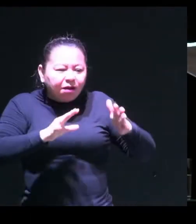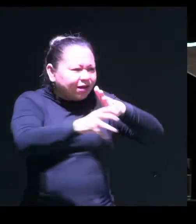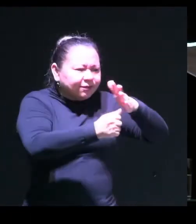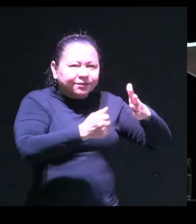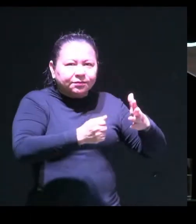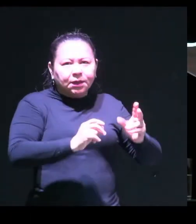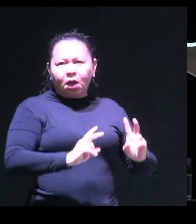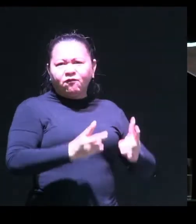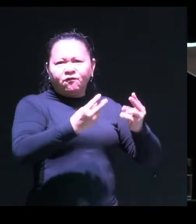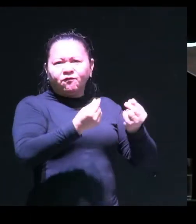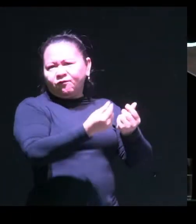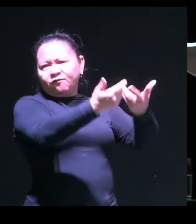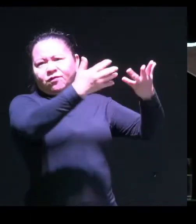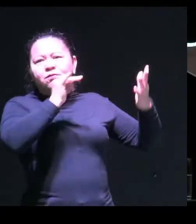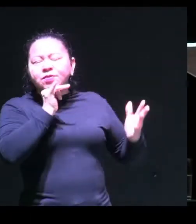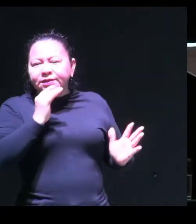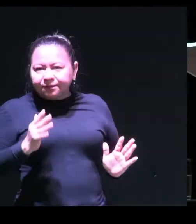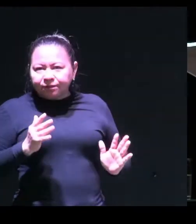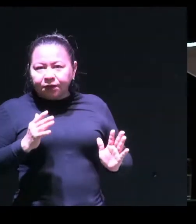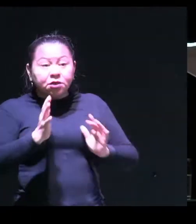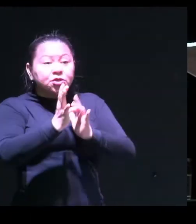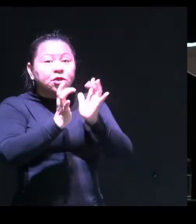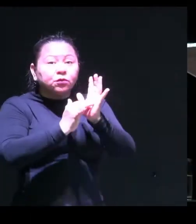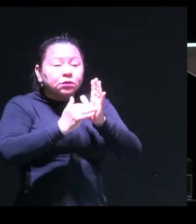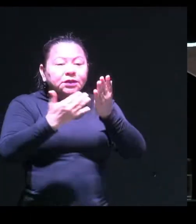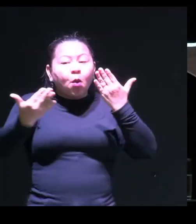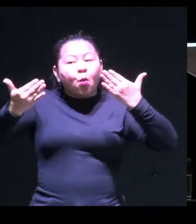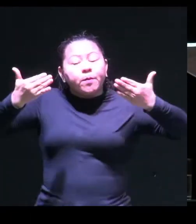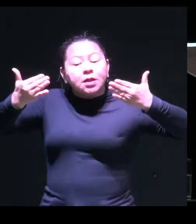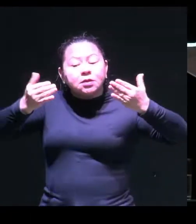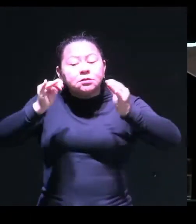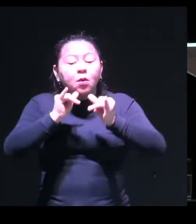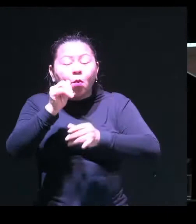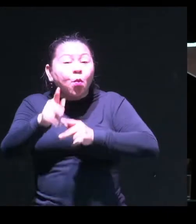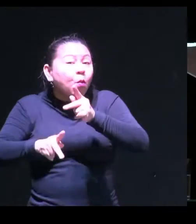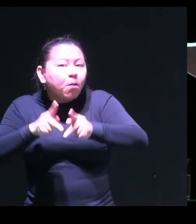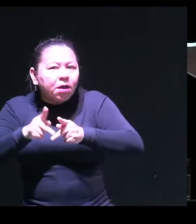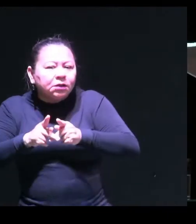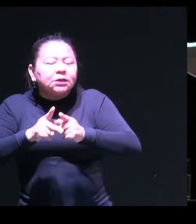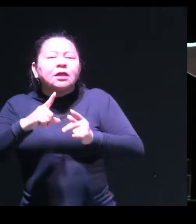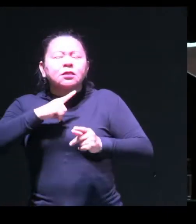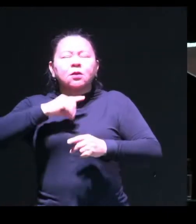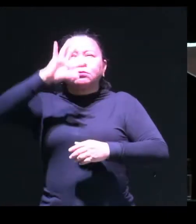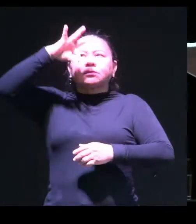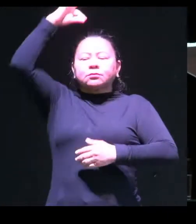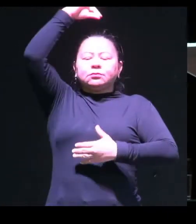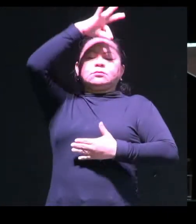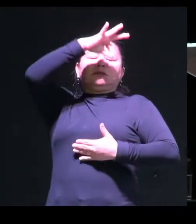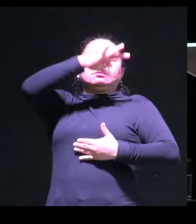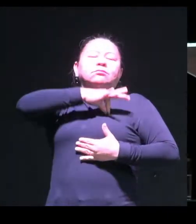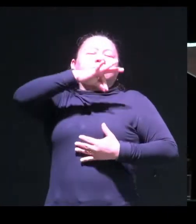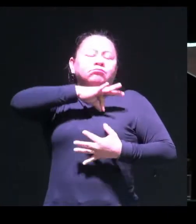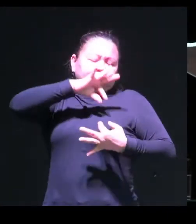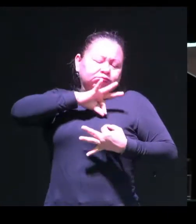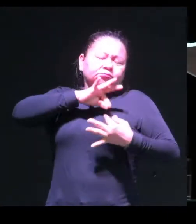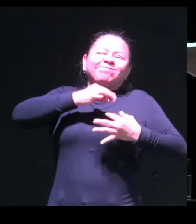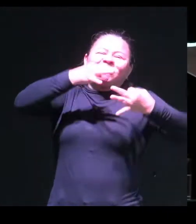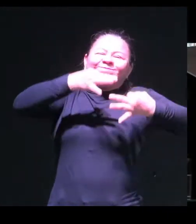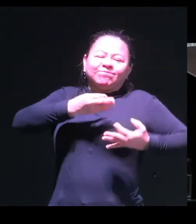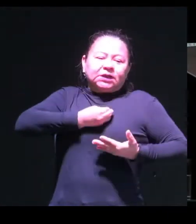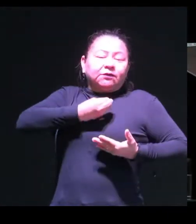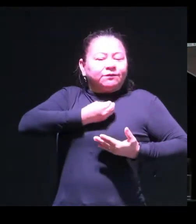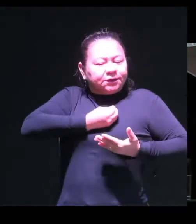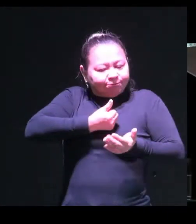valor. Então, Jesus vem buscar um povo que tem o Espírito Santo, que tem agregado em si a vida